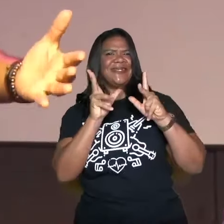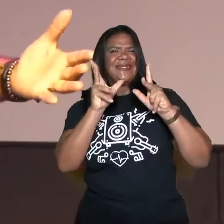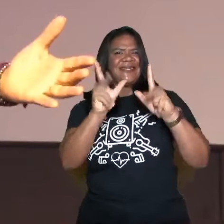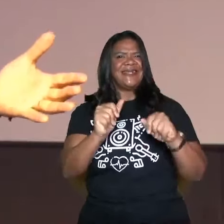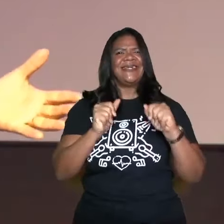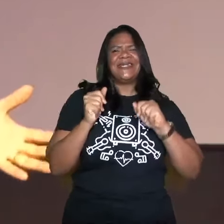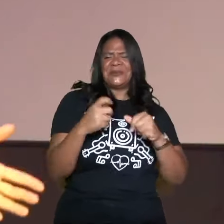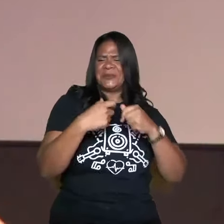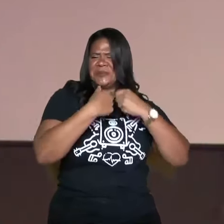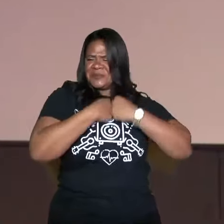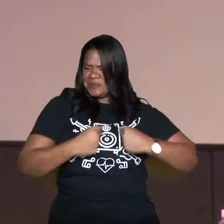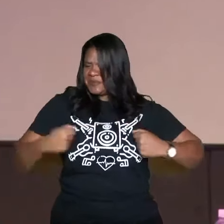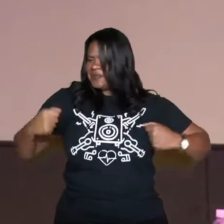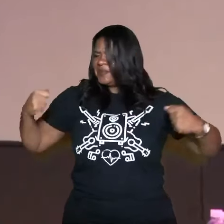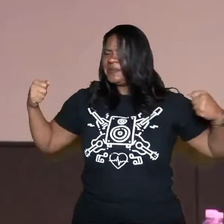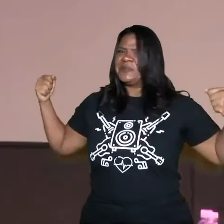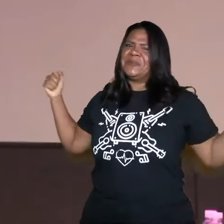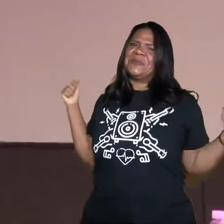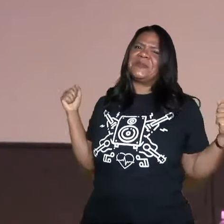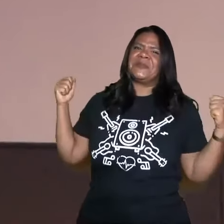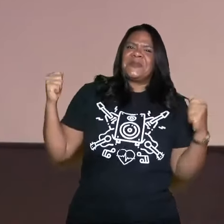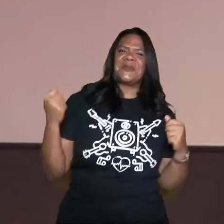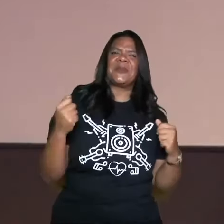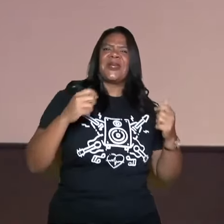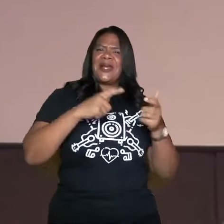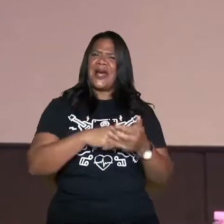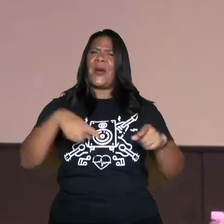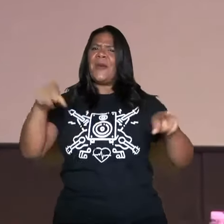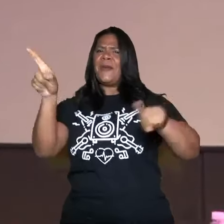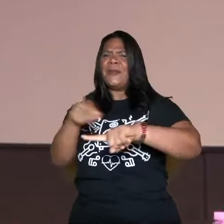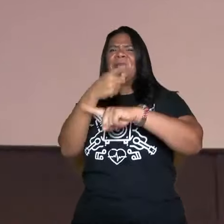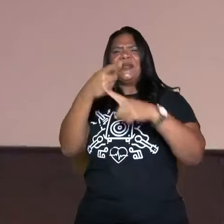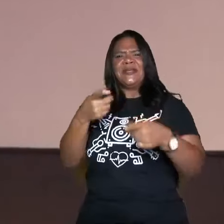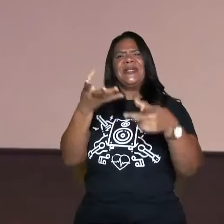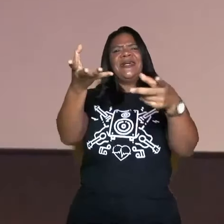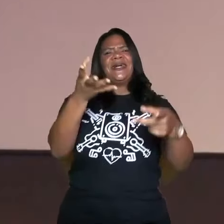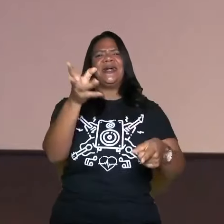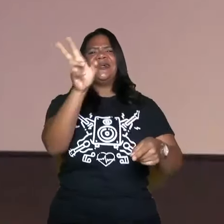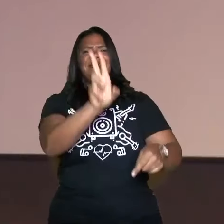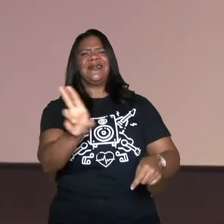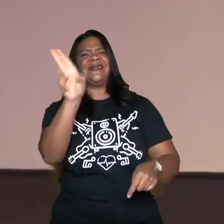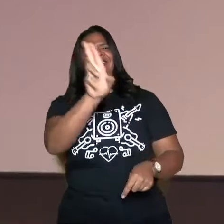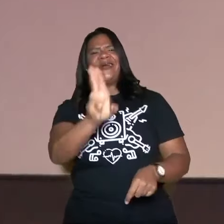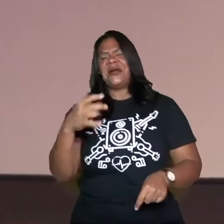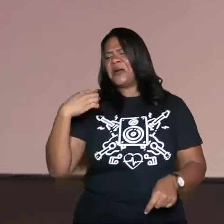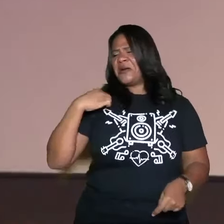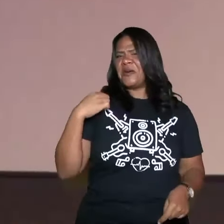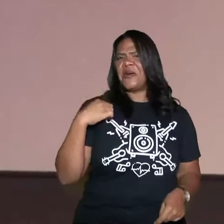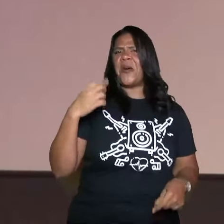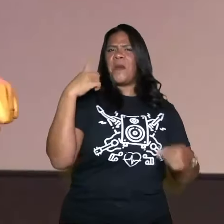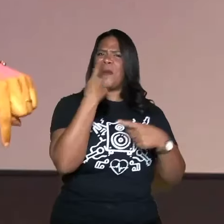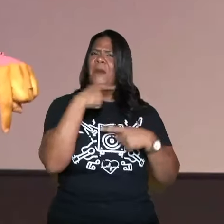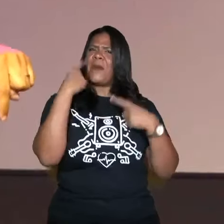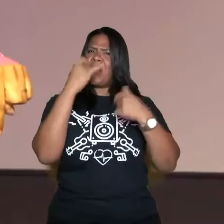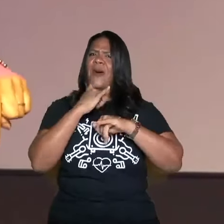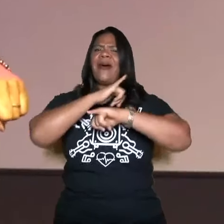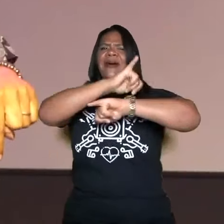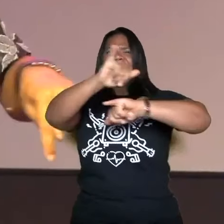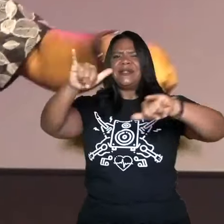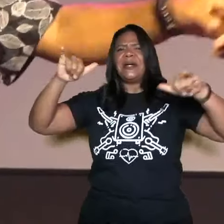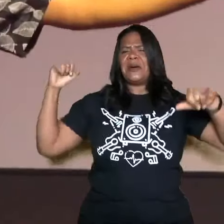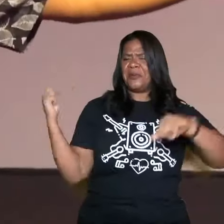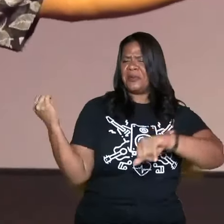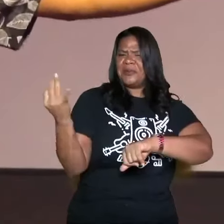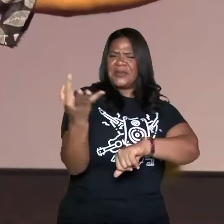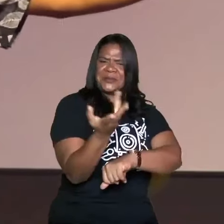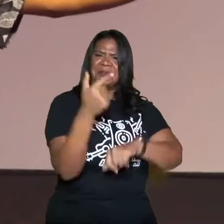a falta de perdão. Ó meu Jesus, eu quero usar a sua roupa, cumprindo aqui na